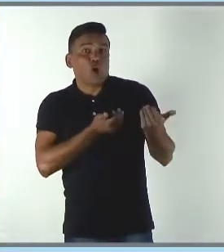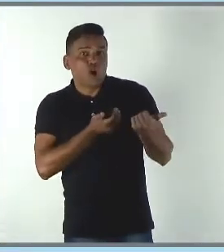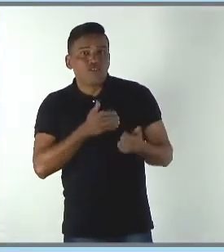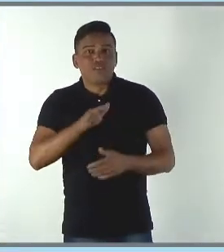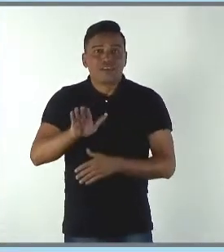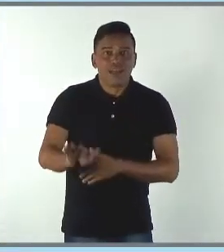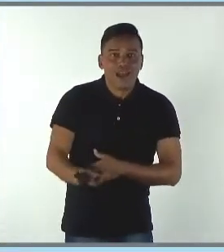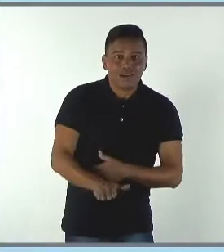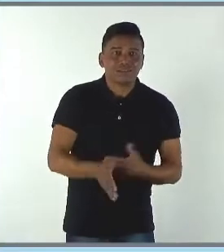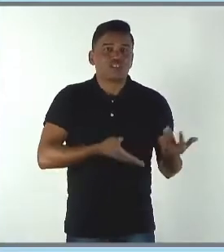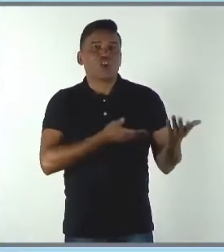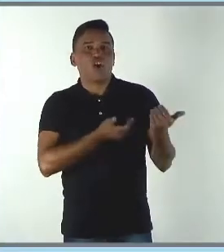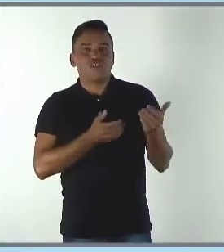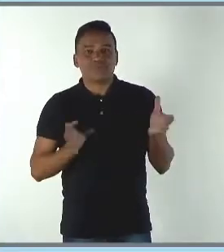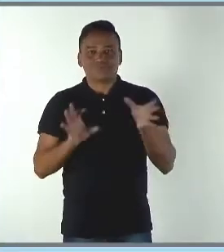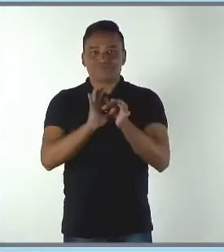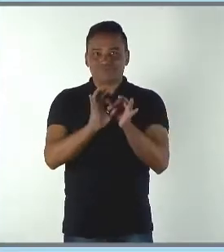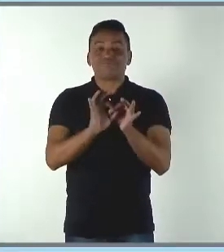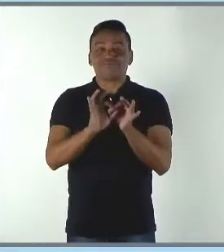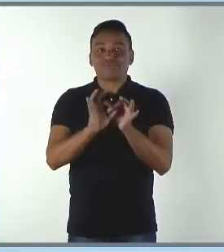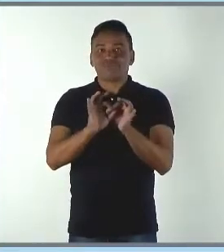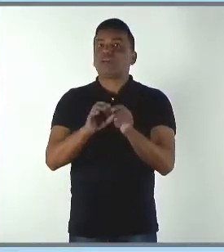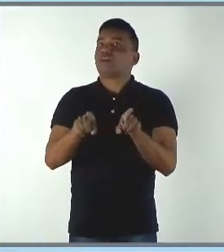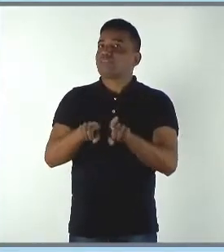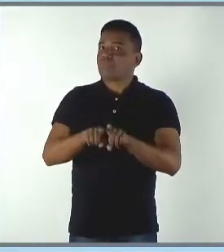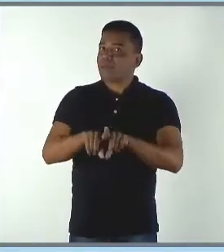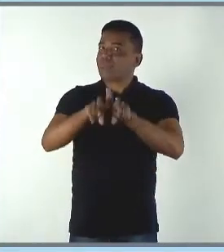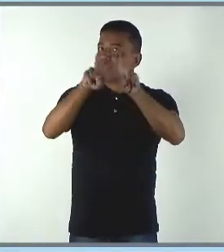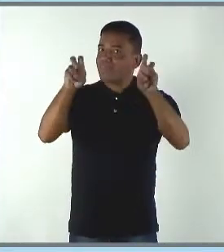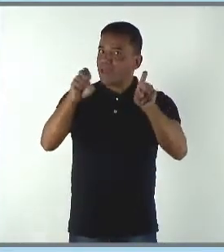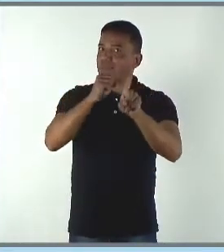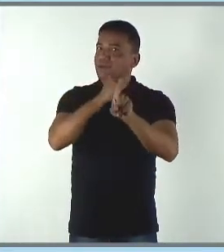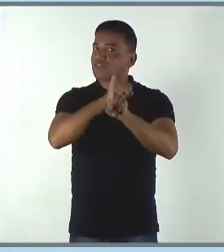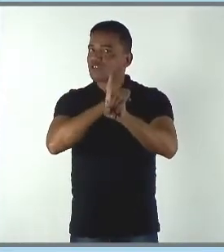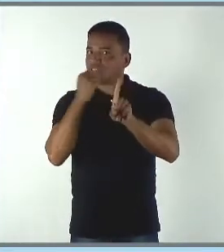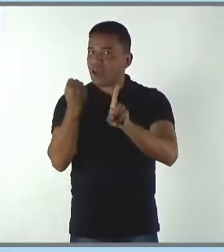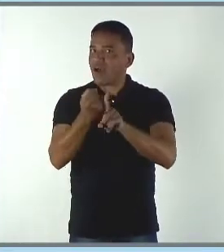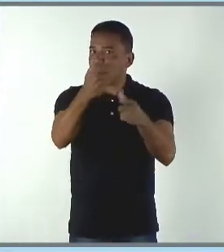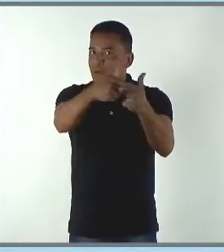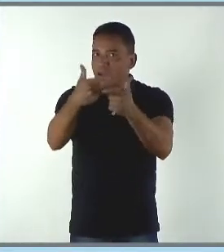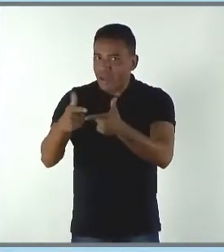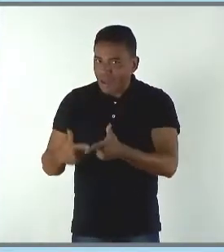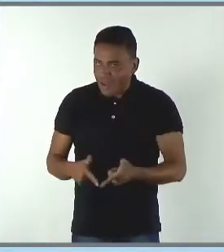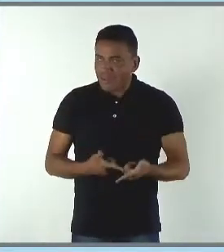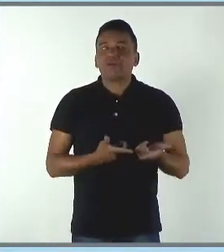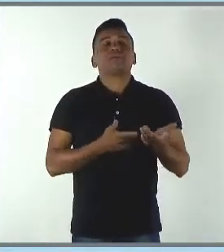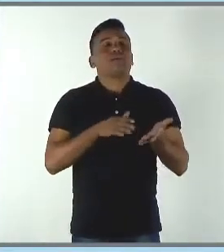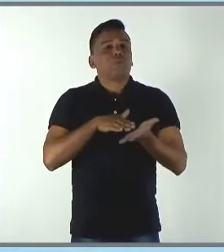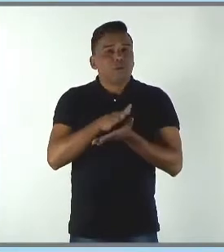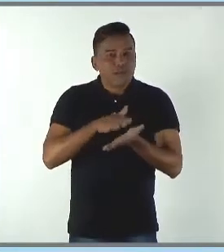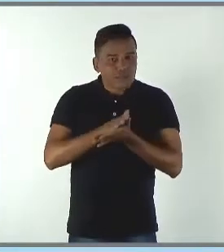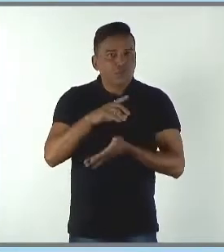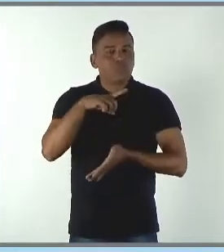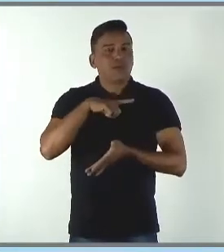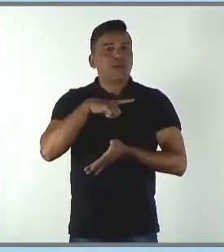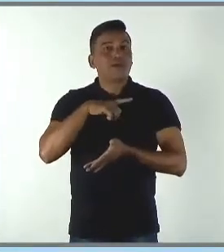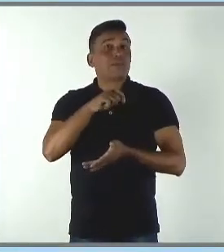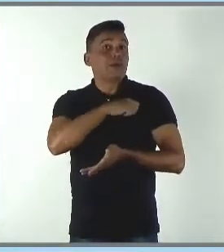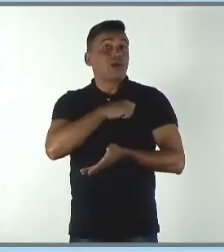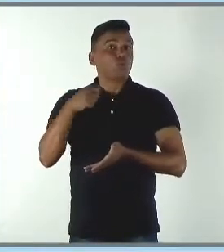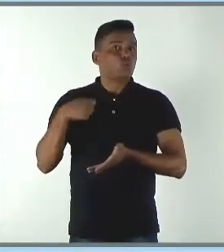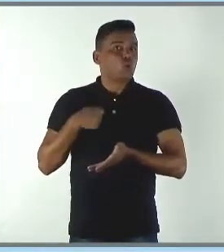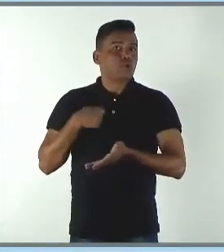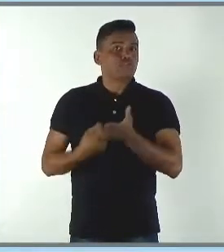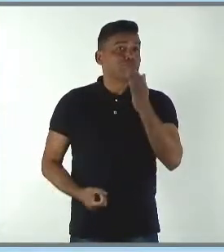Ao mesmo tempo, está antenado com questões sociais, daí a publicação do periódico, do jornal, e, ao mesmo tempo, atento a autores que estão se